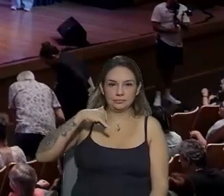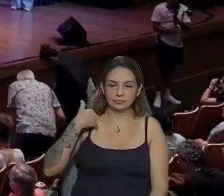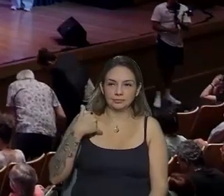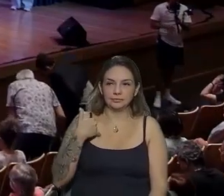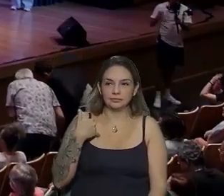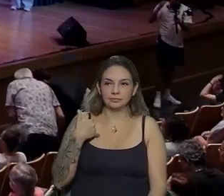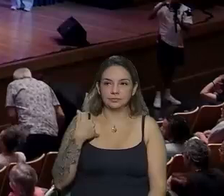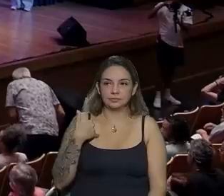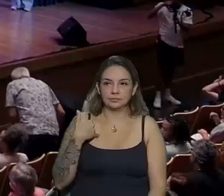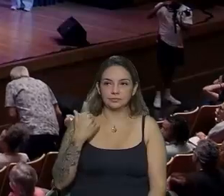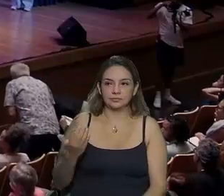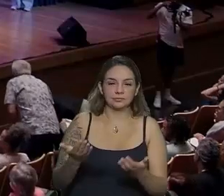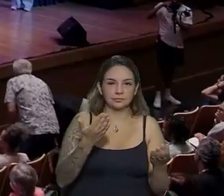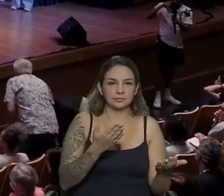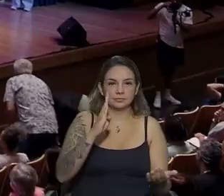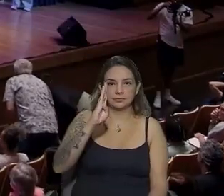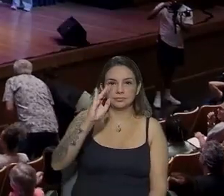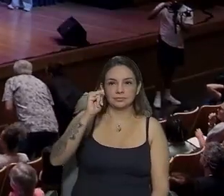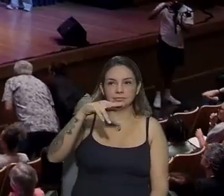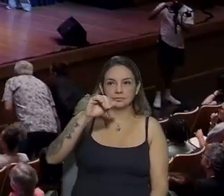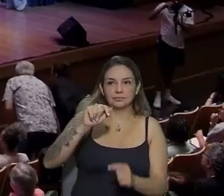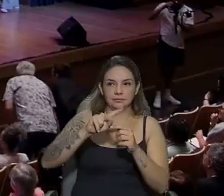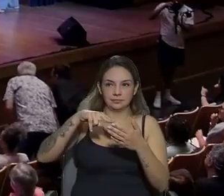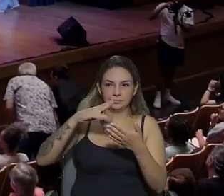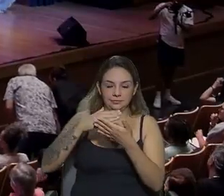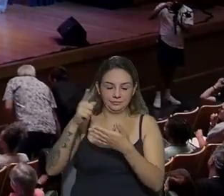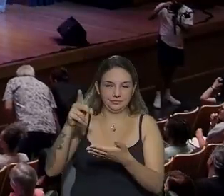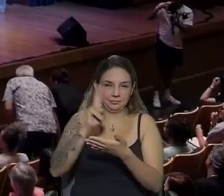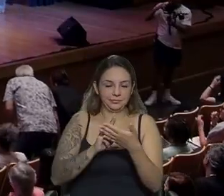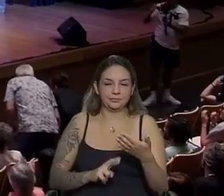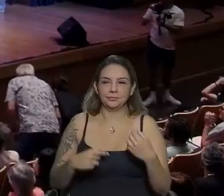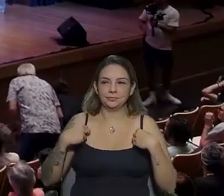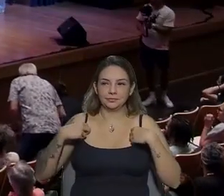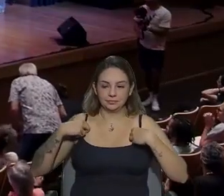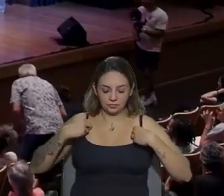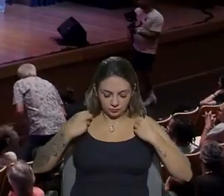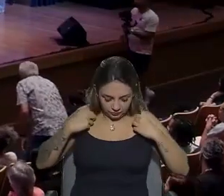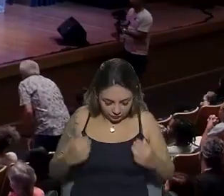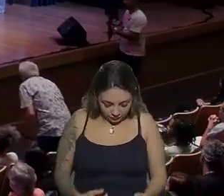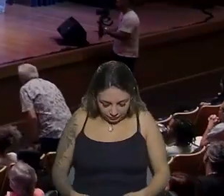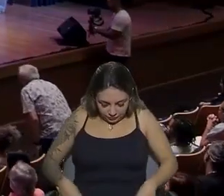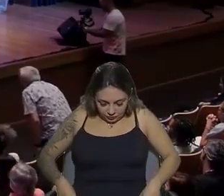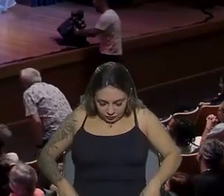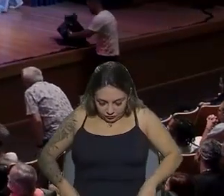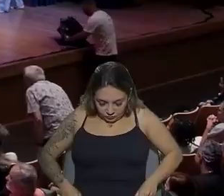anos. E eu convido a Bianca Santana para fazer a leitura da redação dela.